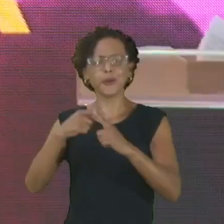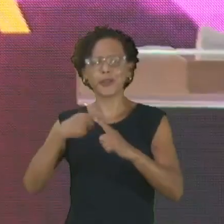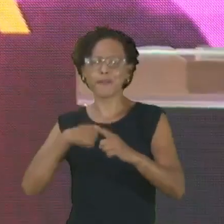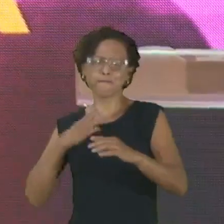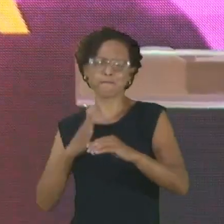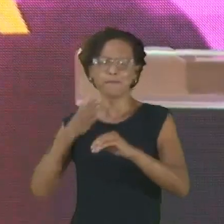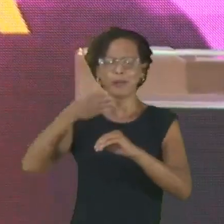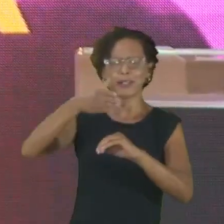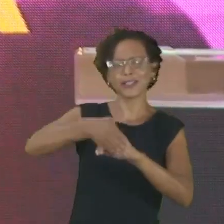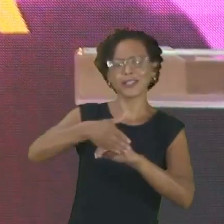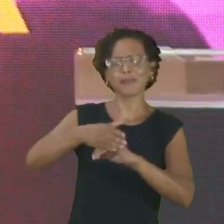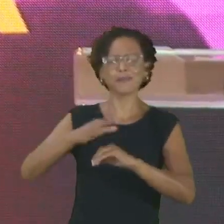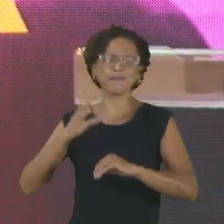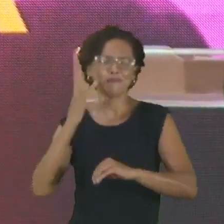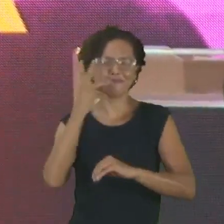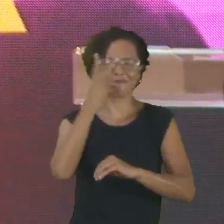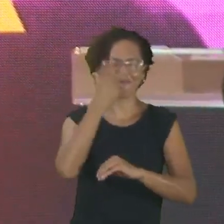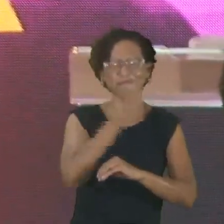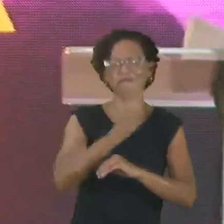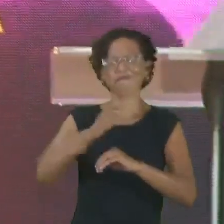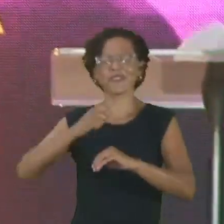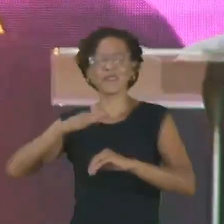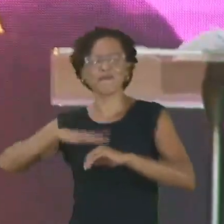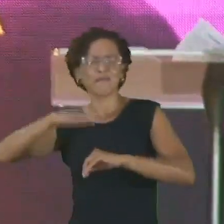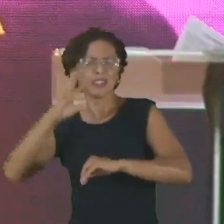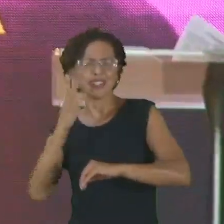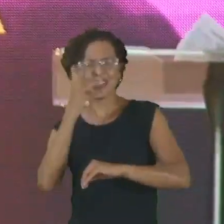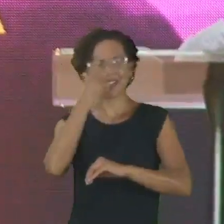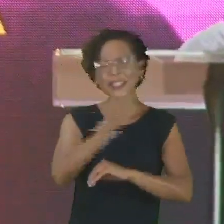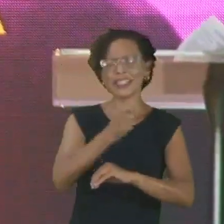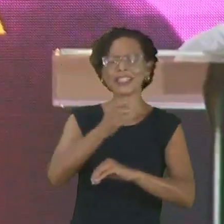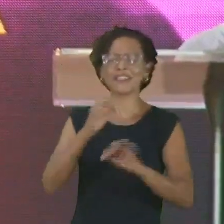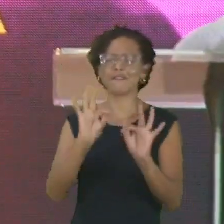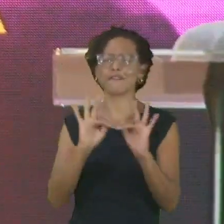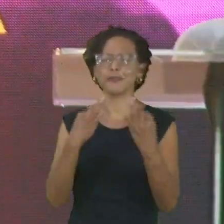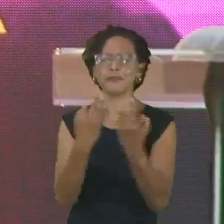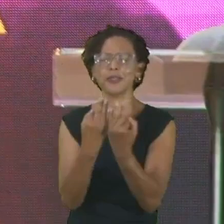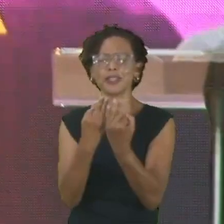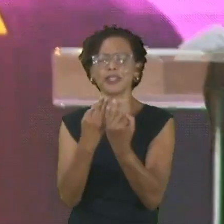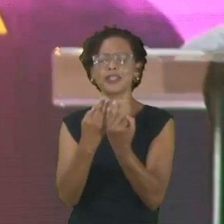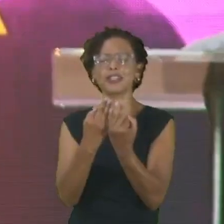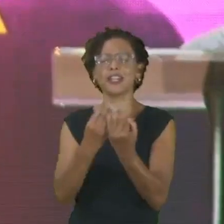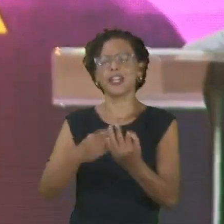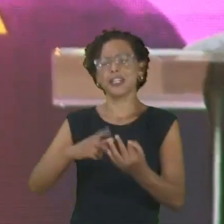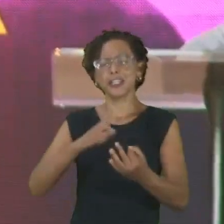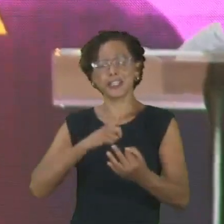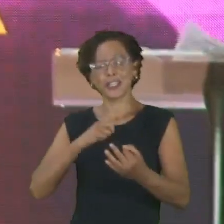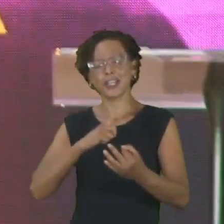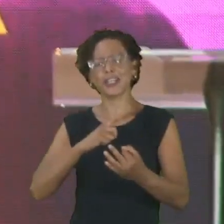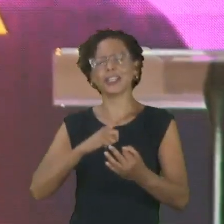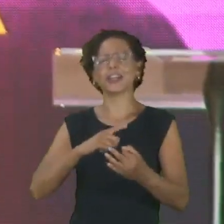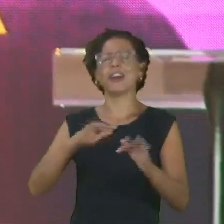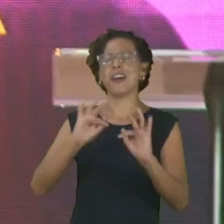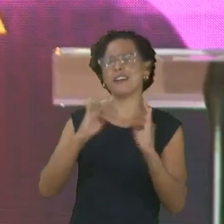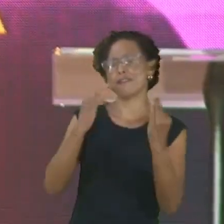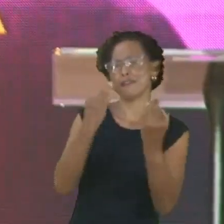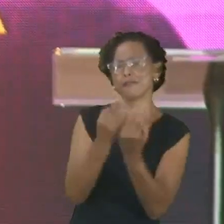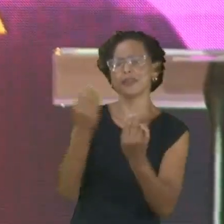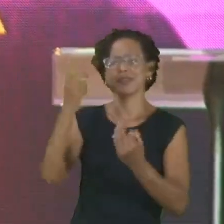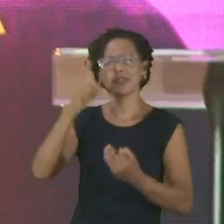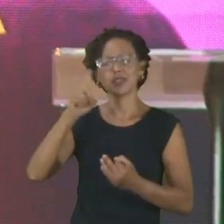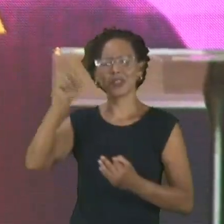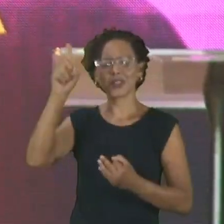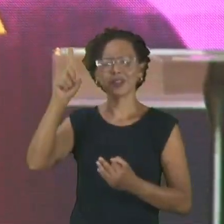parte da mais bela, da mais linda família que existe, a família de